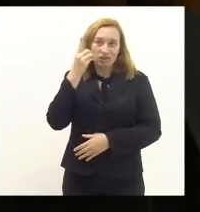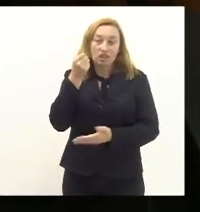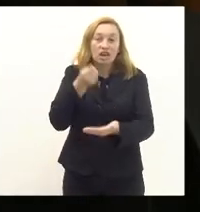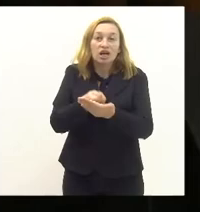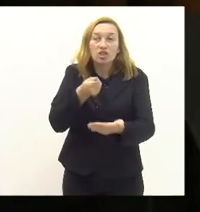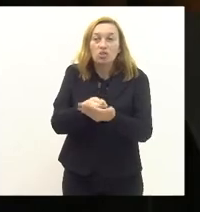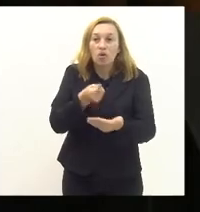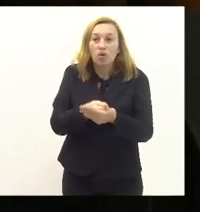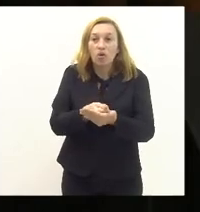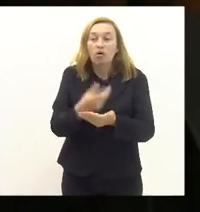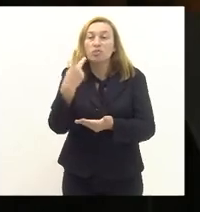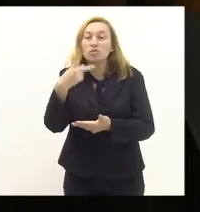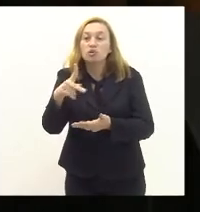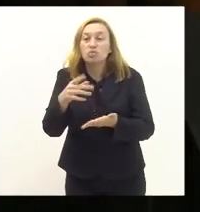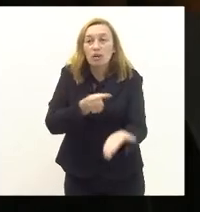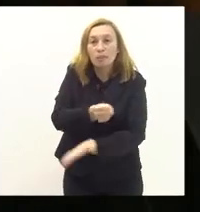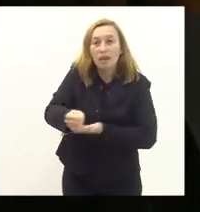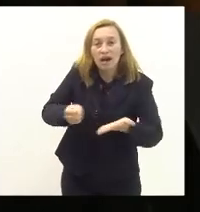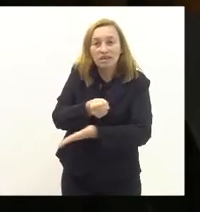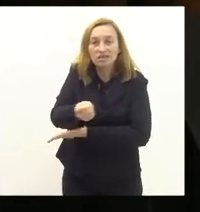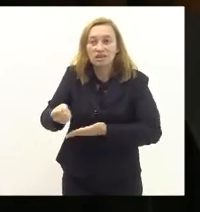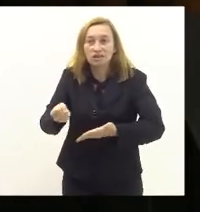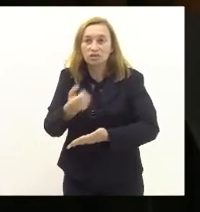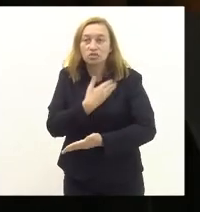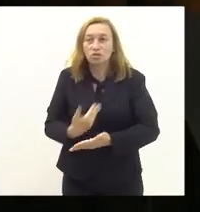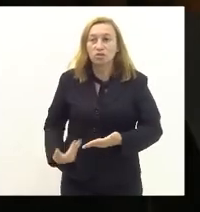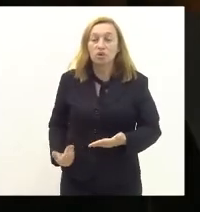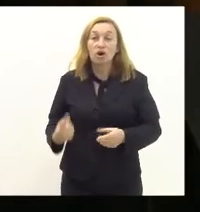e fiscalize a sua base, porque